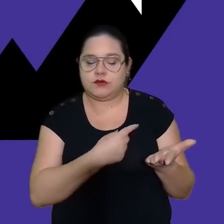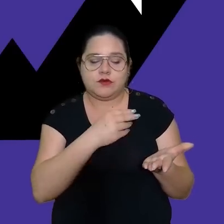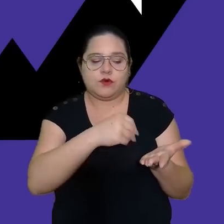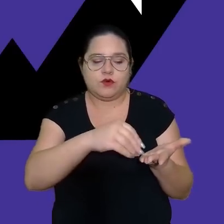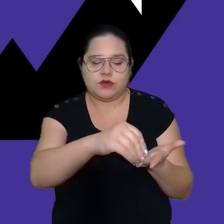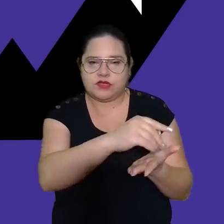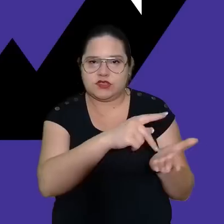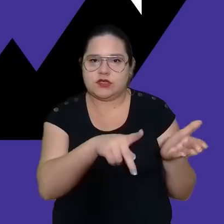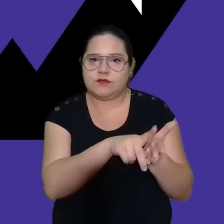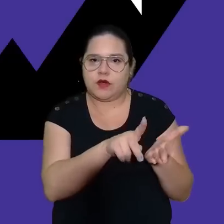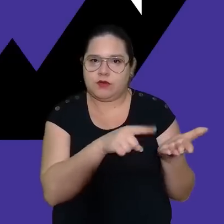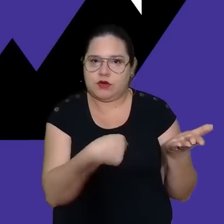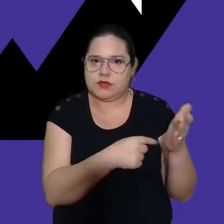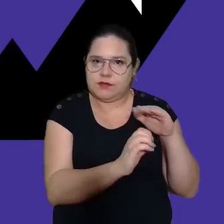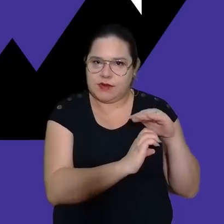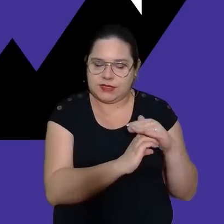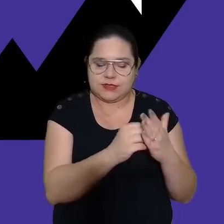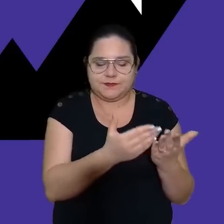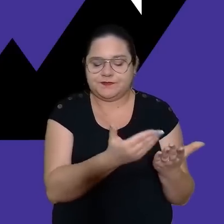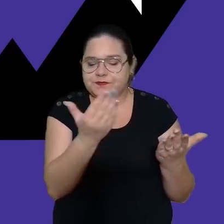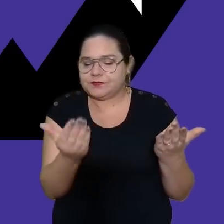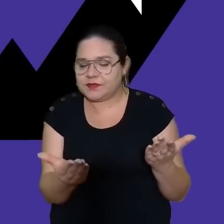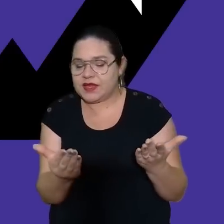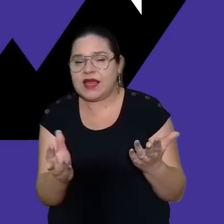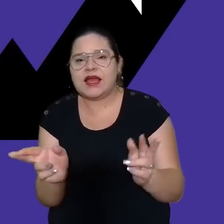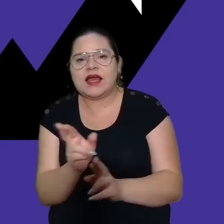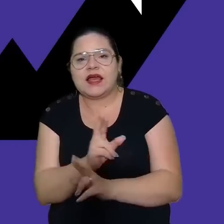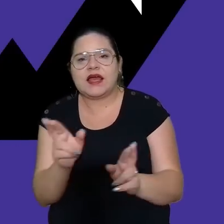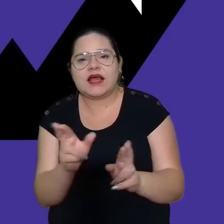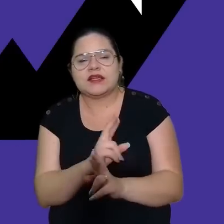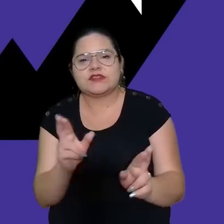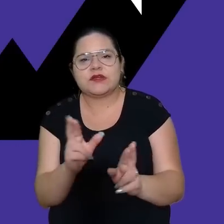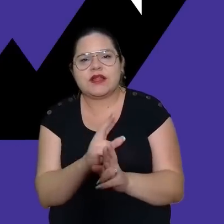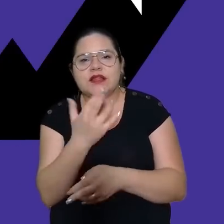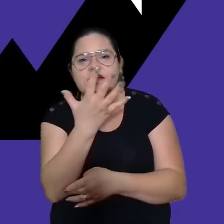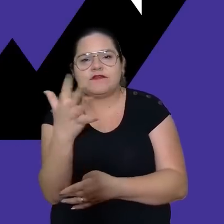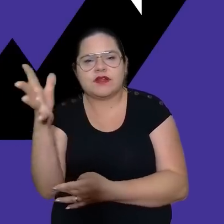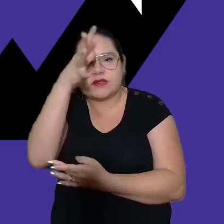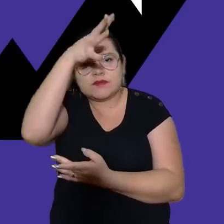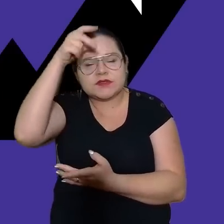nossa empresa, mas relacionada com a floresta amazônica.